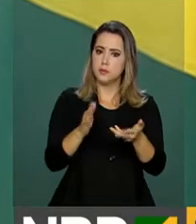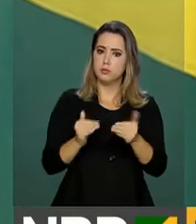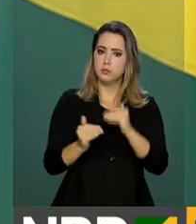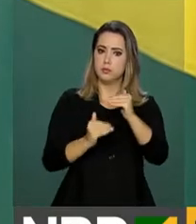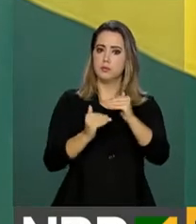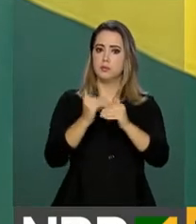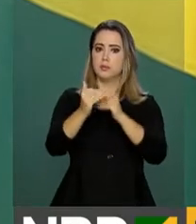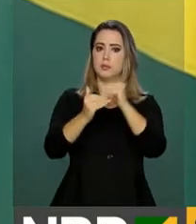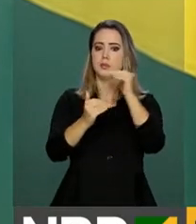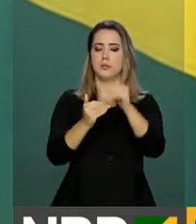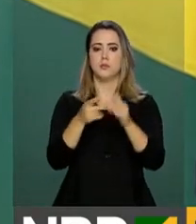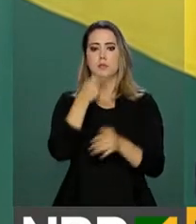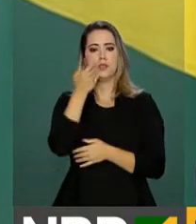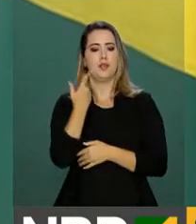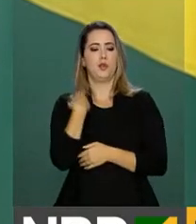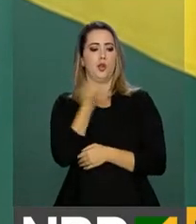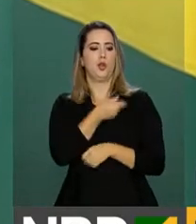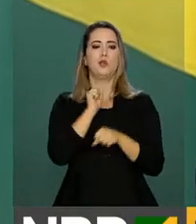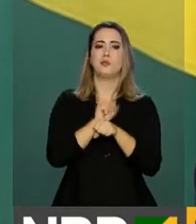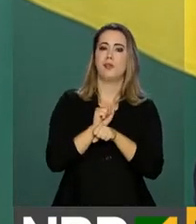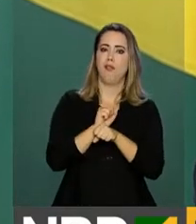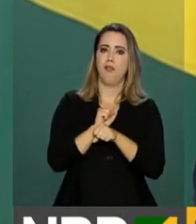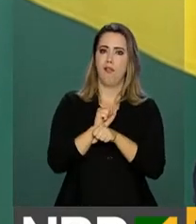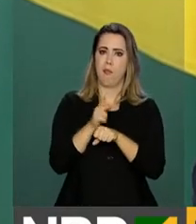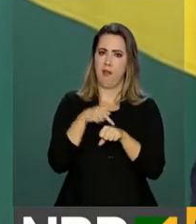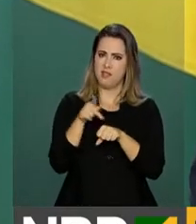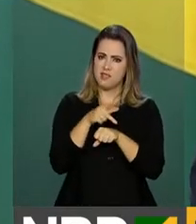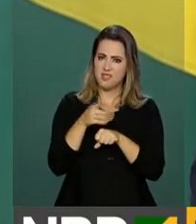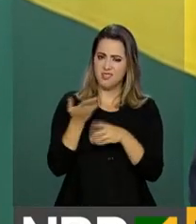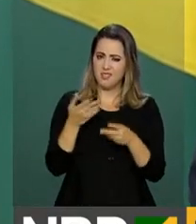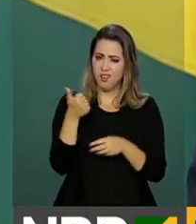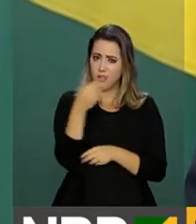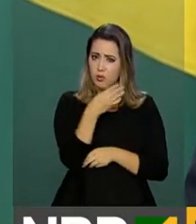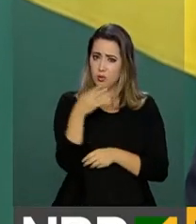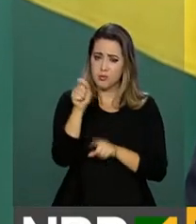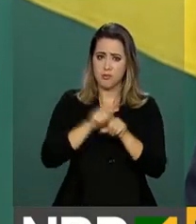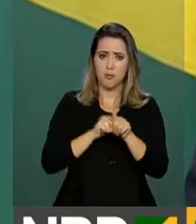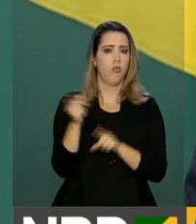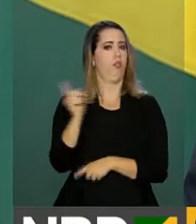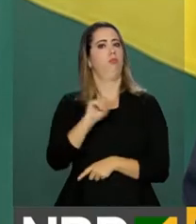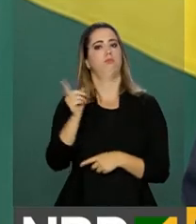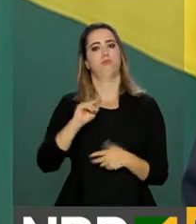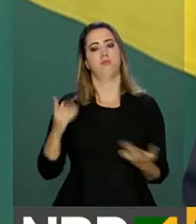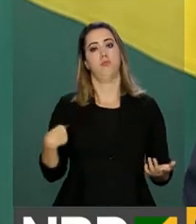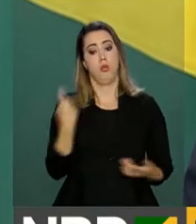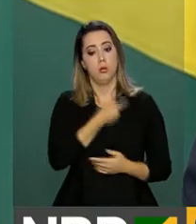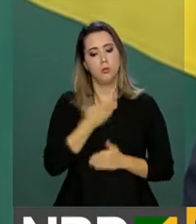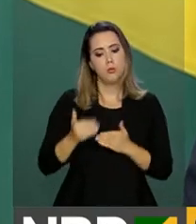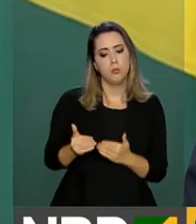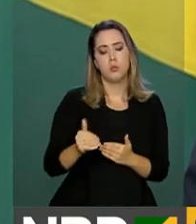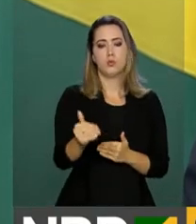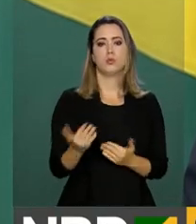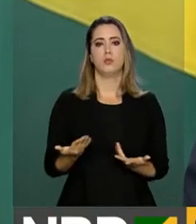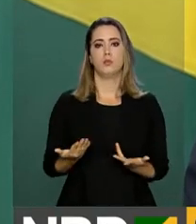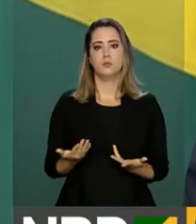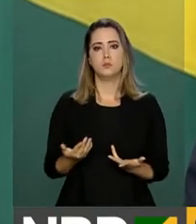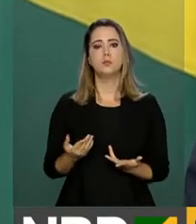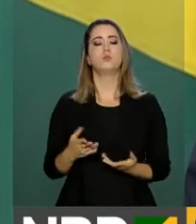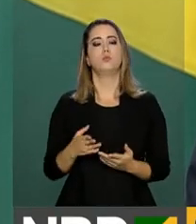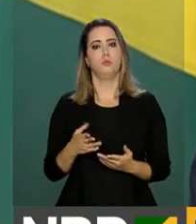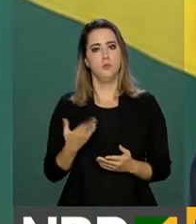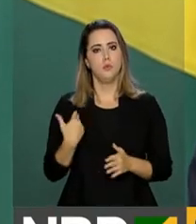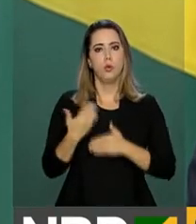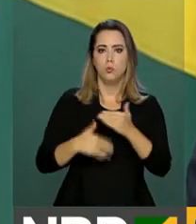ainda assim quer dizer que não vou paralisar o país nestes 14 meses não vão paralisar nós vamos continuar com